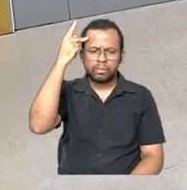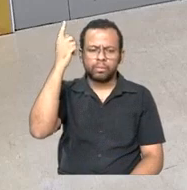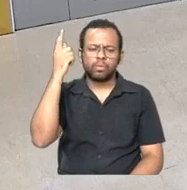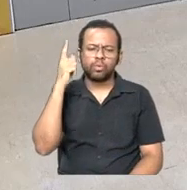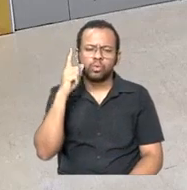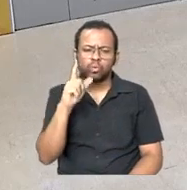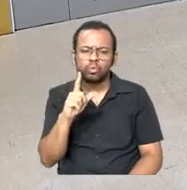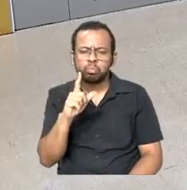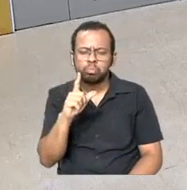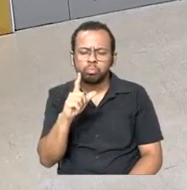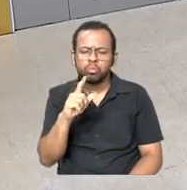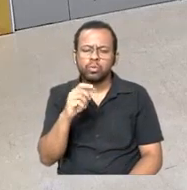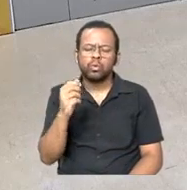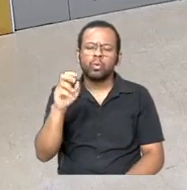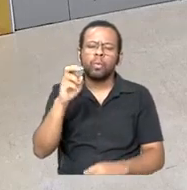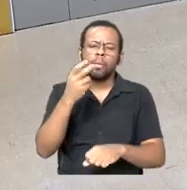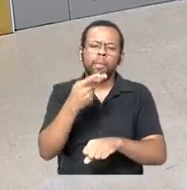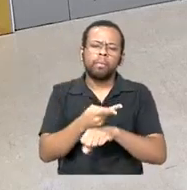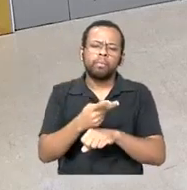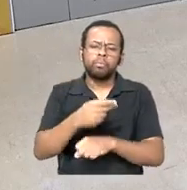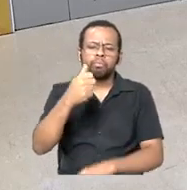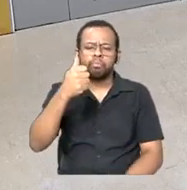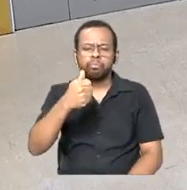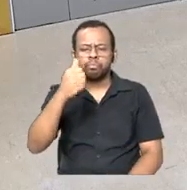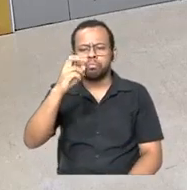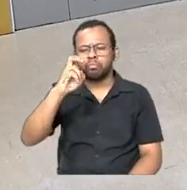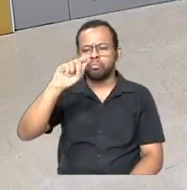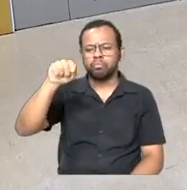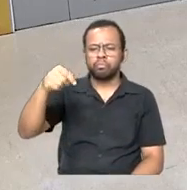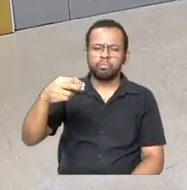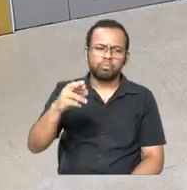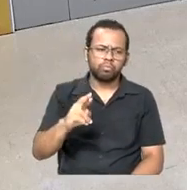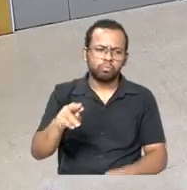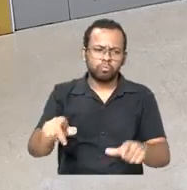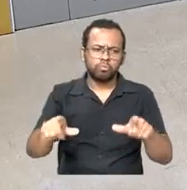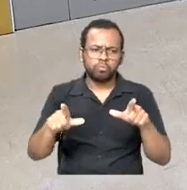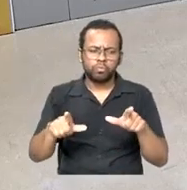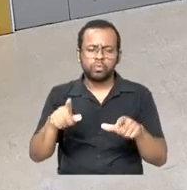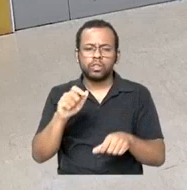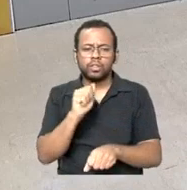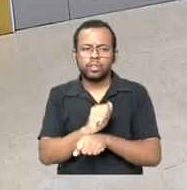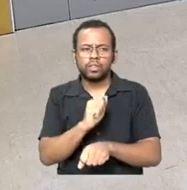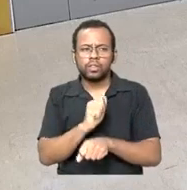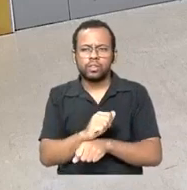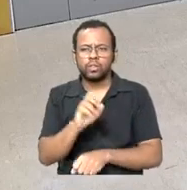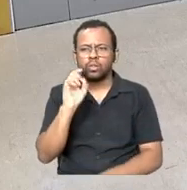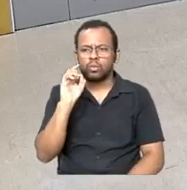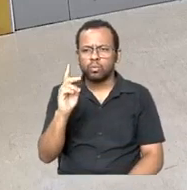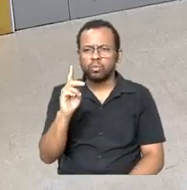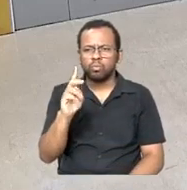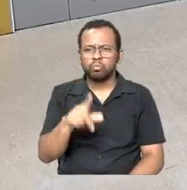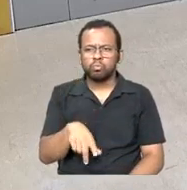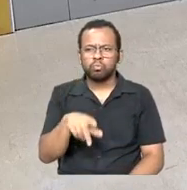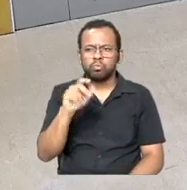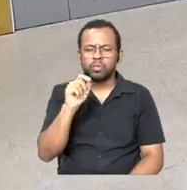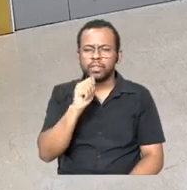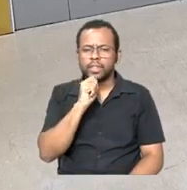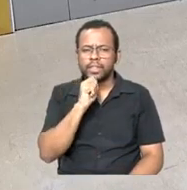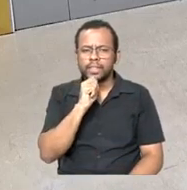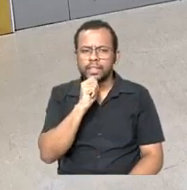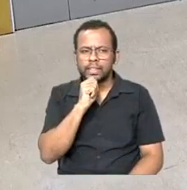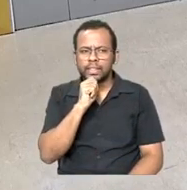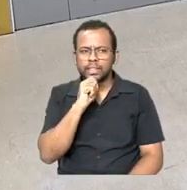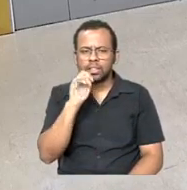prêmio o prêmio de r$ 5.000 já tem um título aí querendo levar esperando por apenas uma bolinha decisiva que ainda não saiu